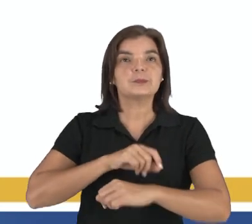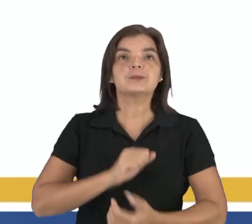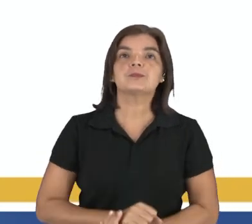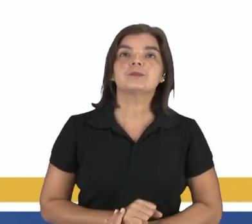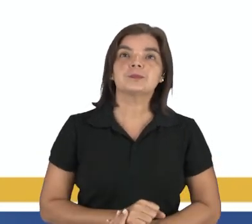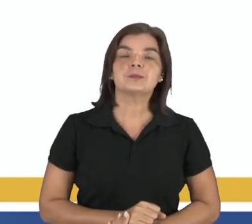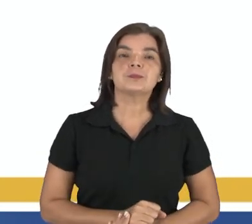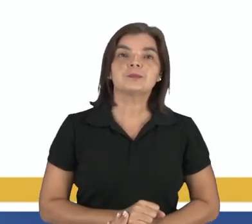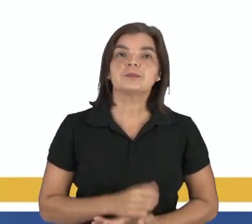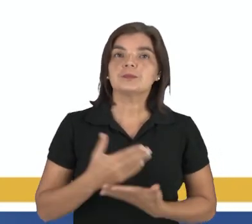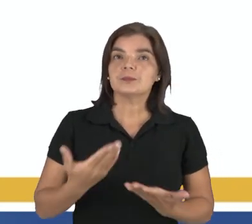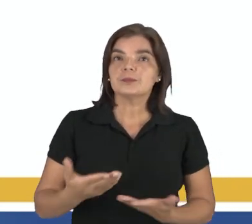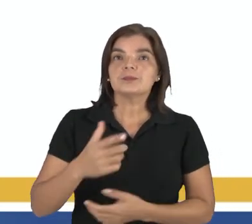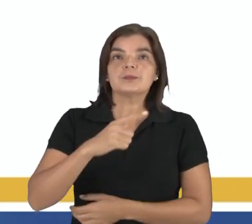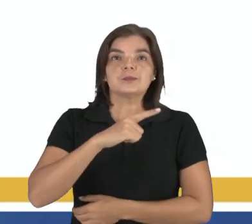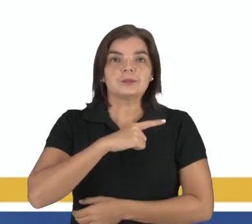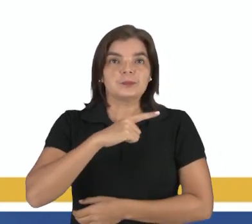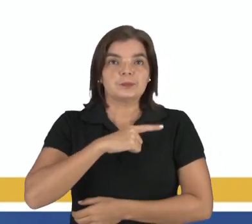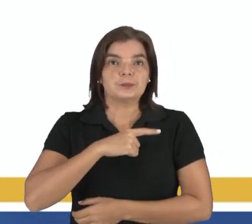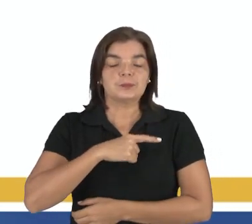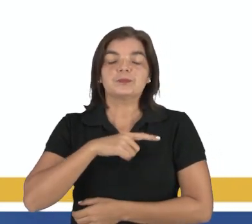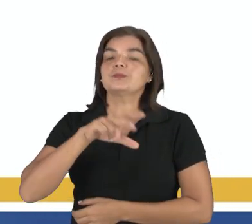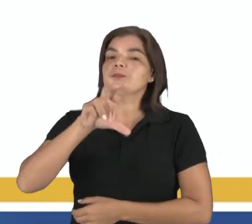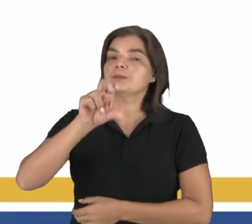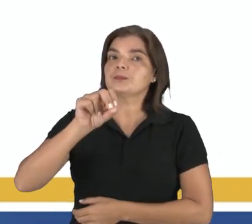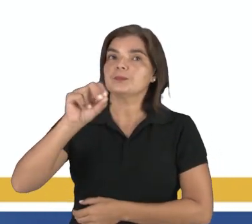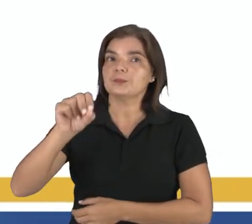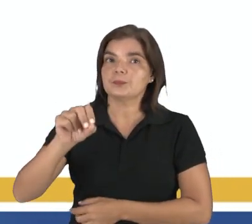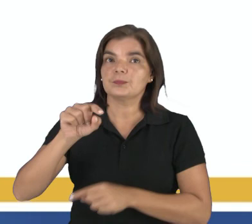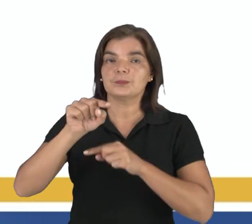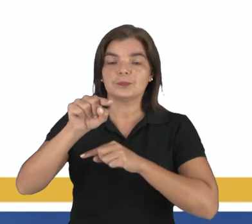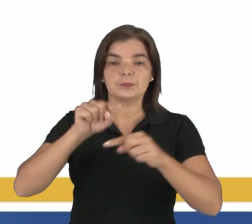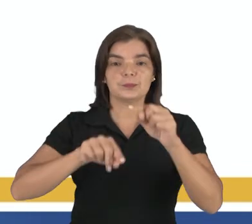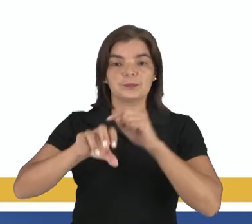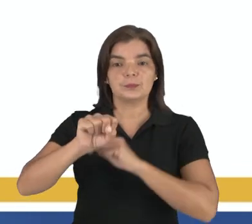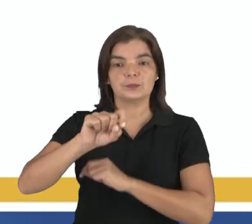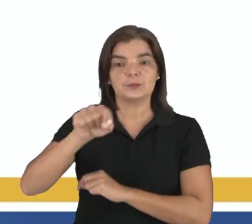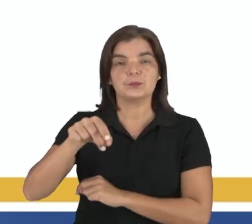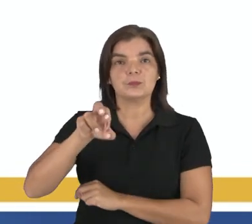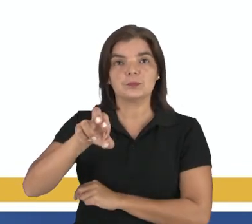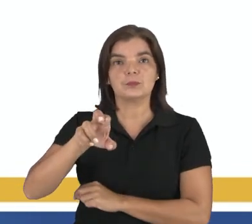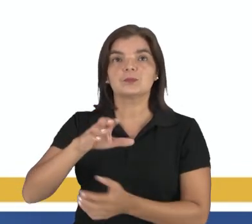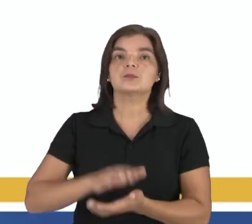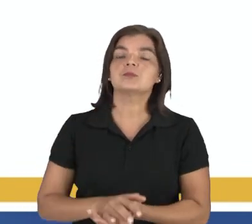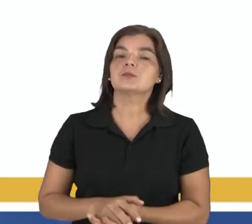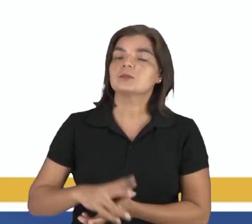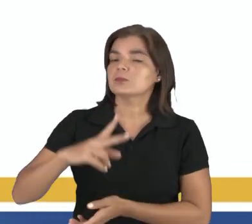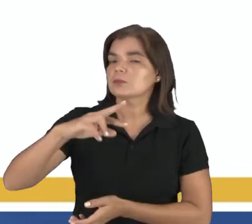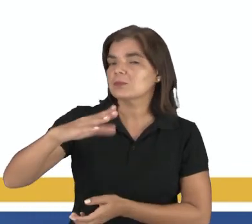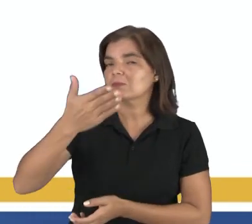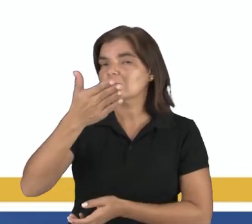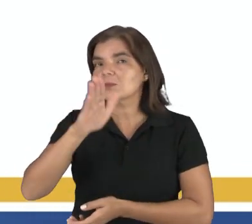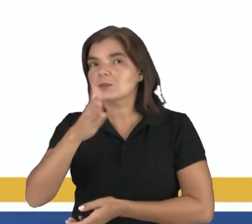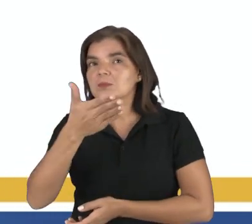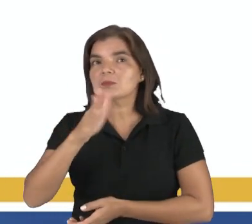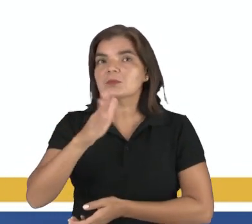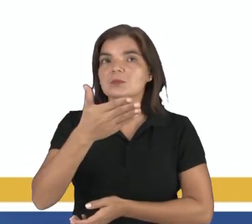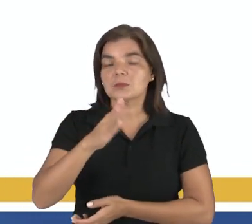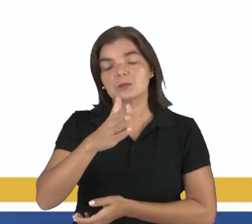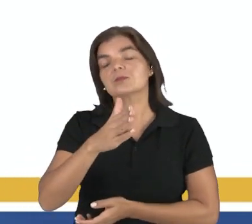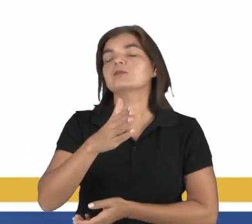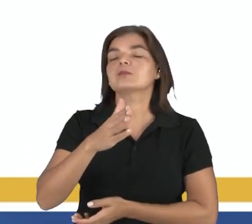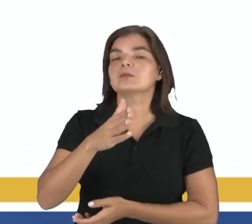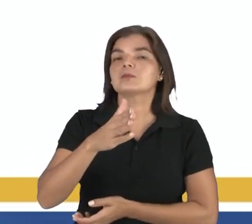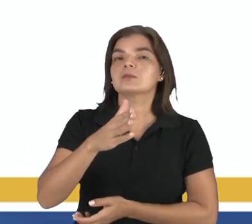pelo tempo, e aí nós teremos 500 dividido para 8,5. E aí nós vamos ter, fazendo